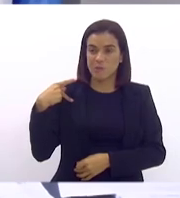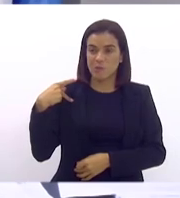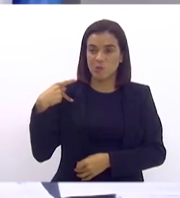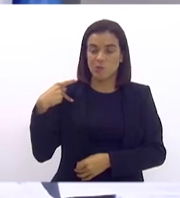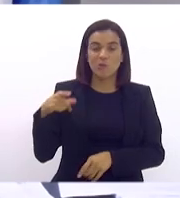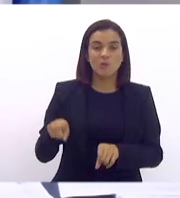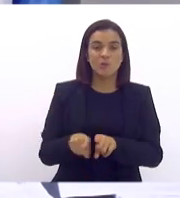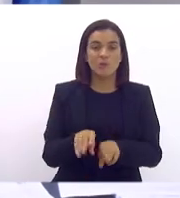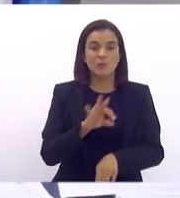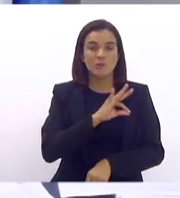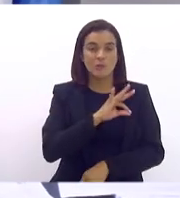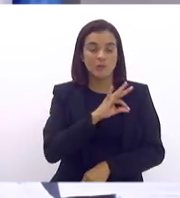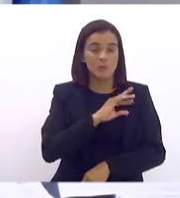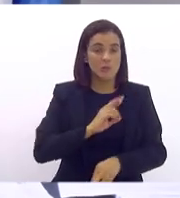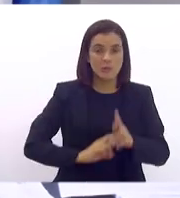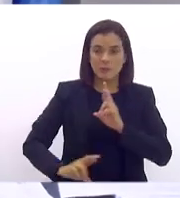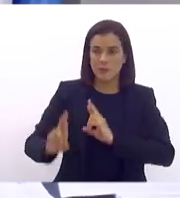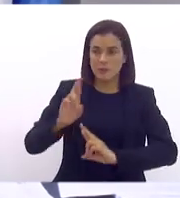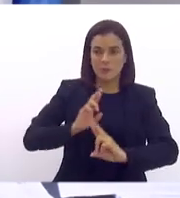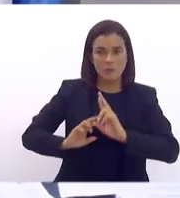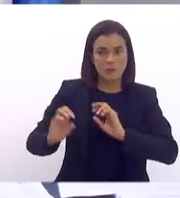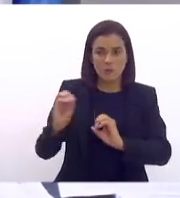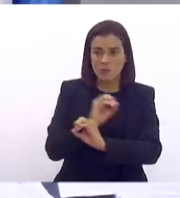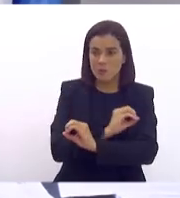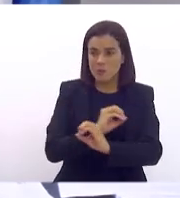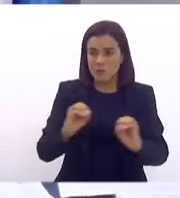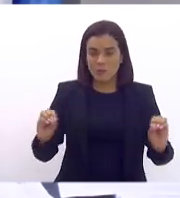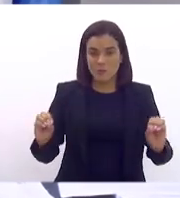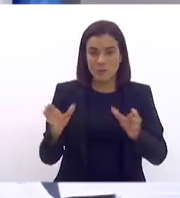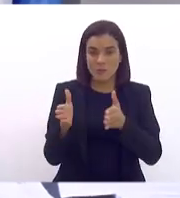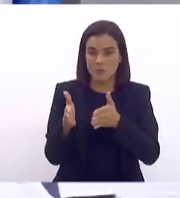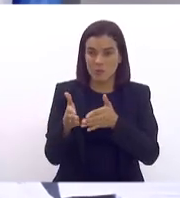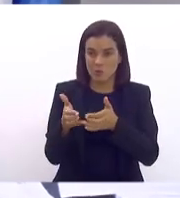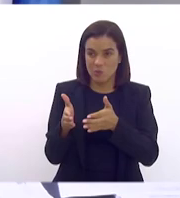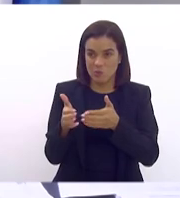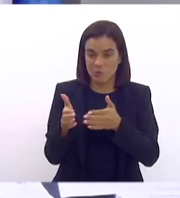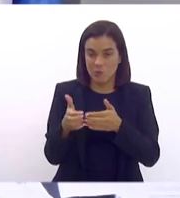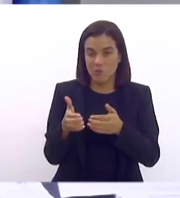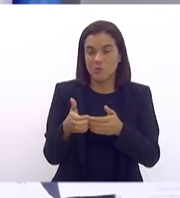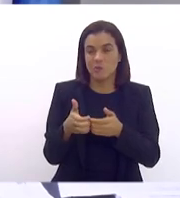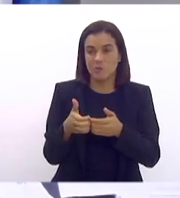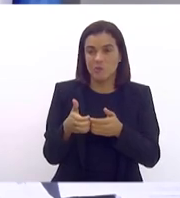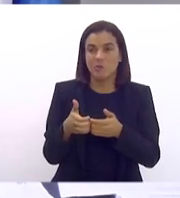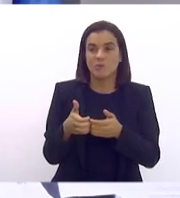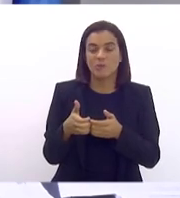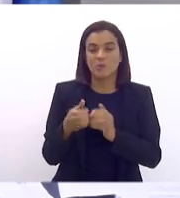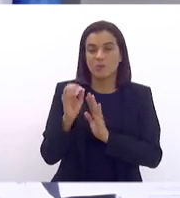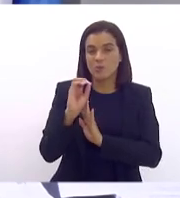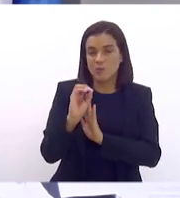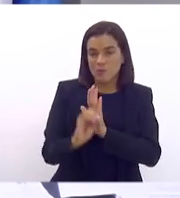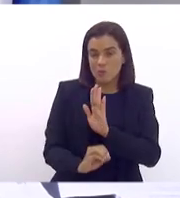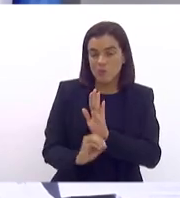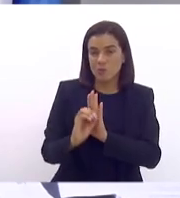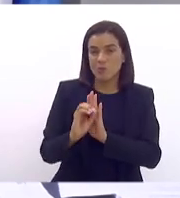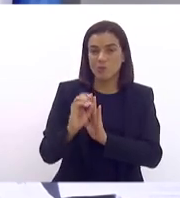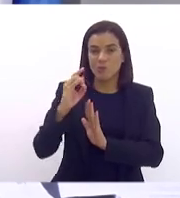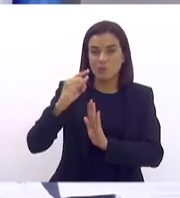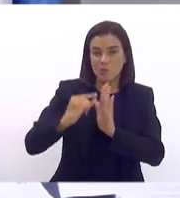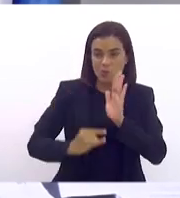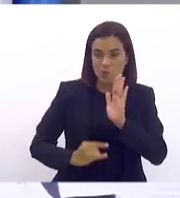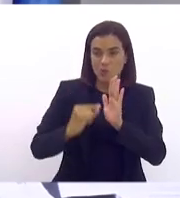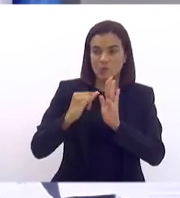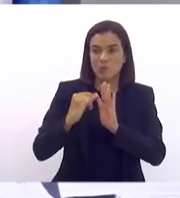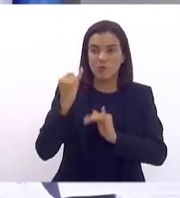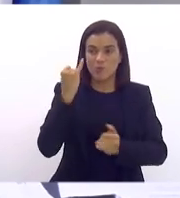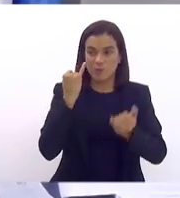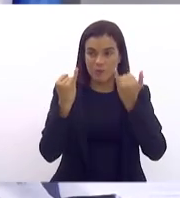e polícias não responderam às nossas solicitações em termos de ofícios e documentos e